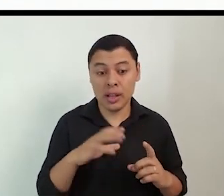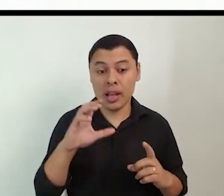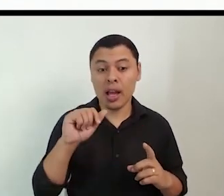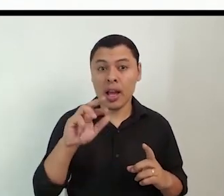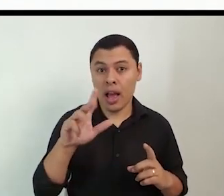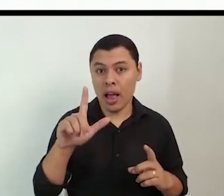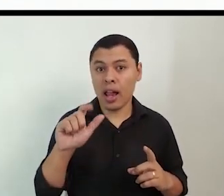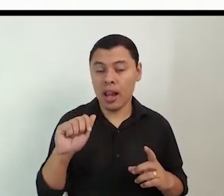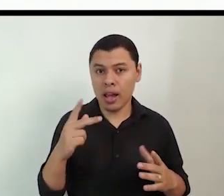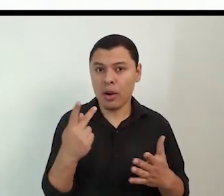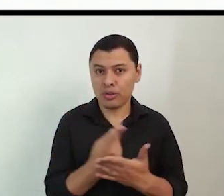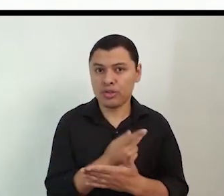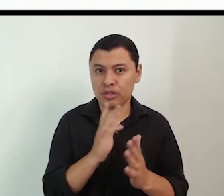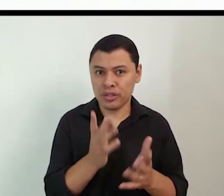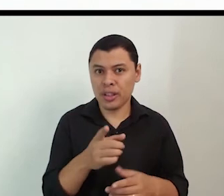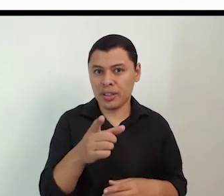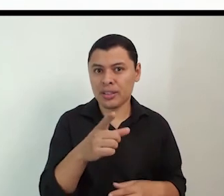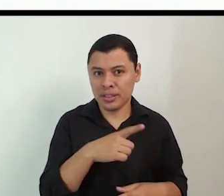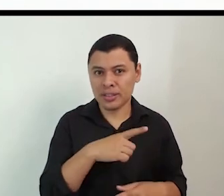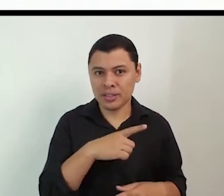de contratação por cota ou não.